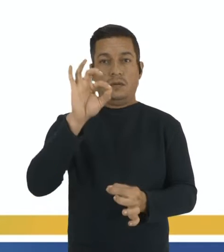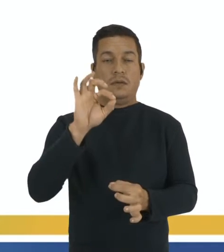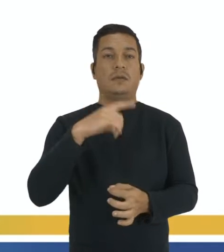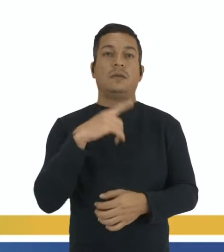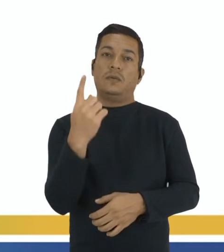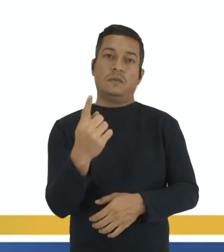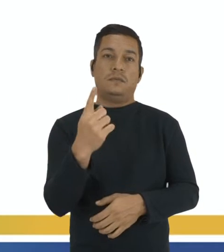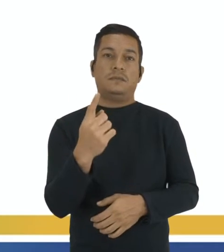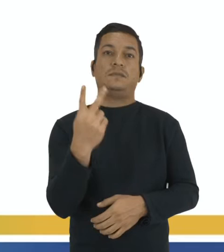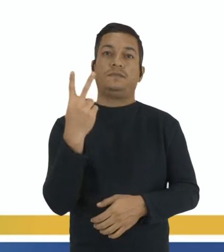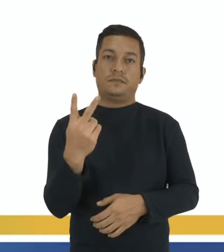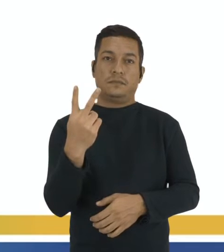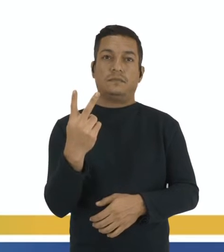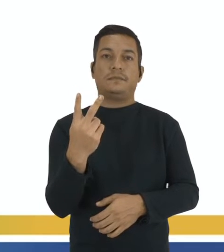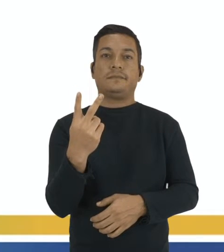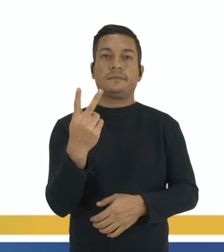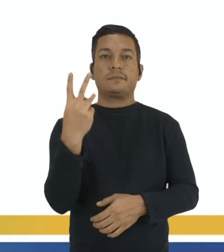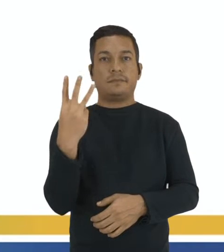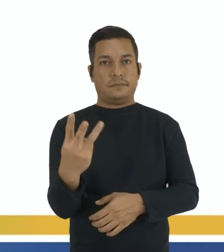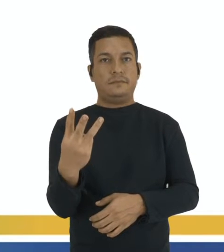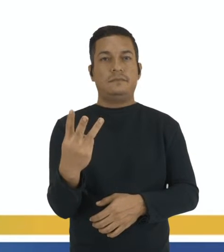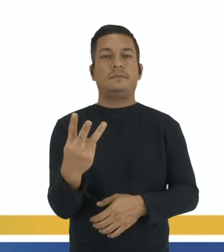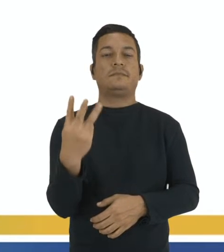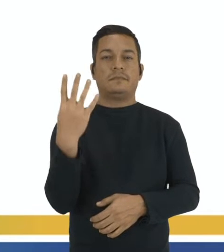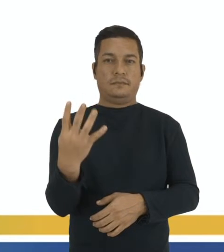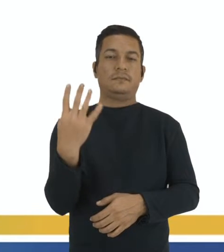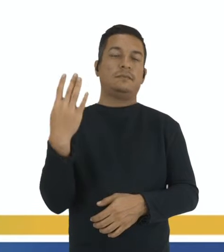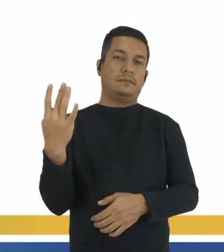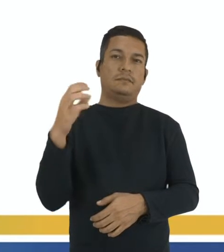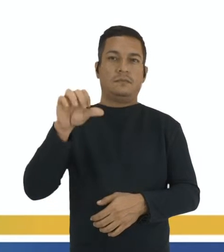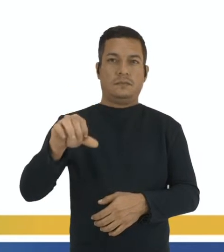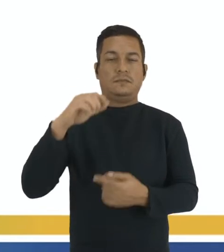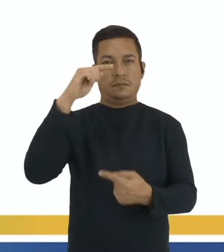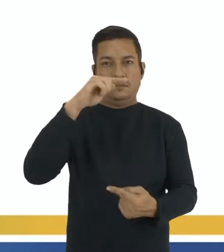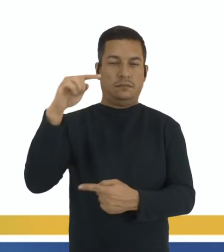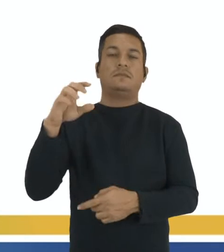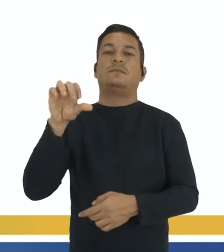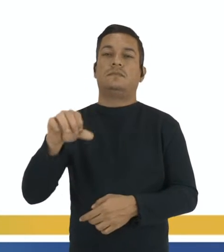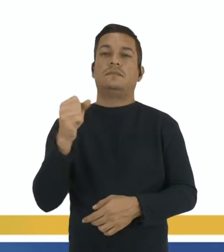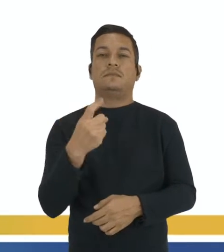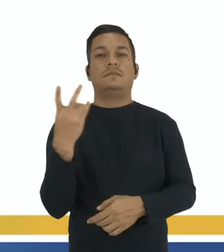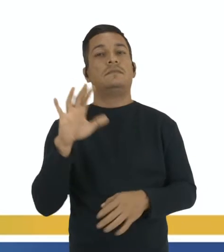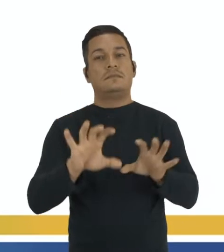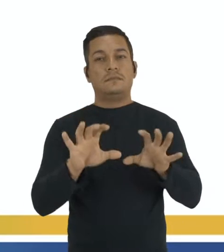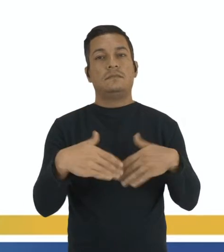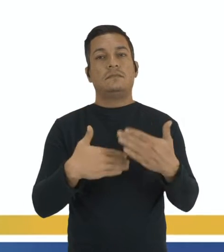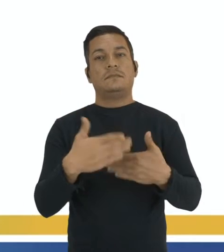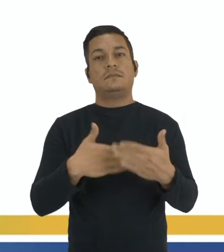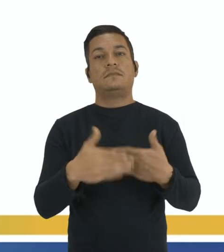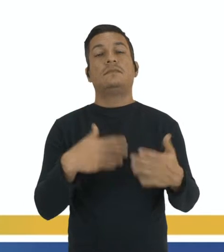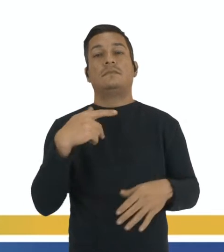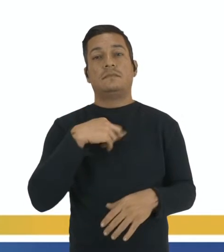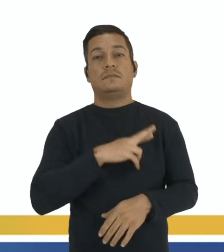uma unidade. 2 bastões, 2 unidades. 3 bastões, 3 unidades. 9 bastões, 9 unidades e assim por diante. E,